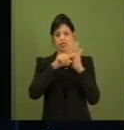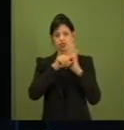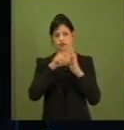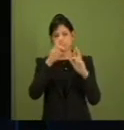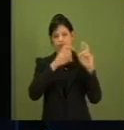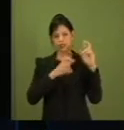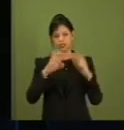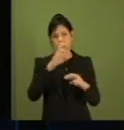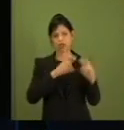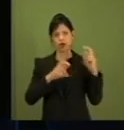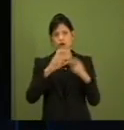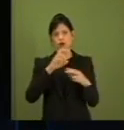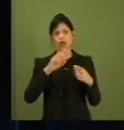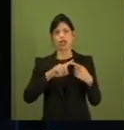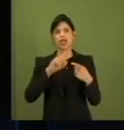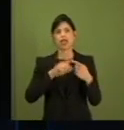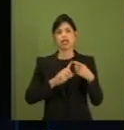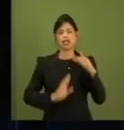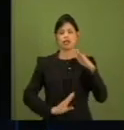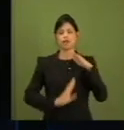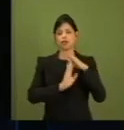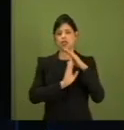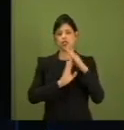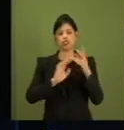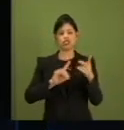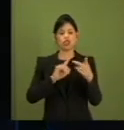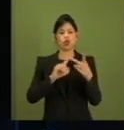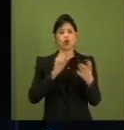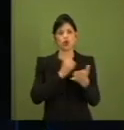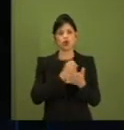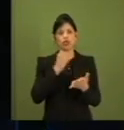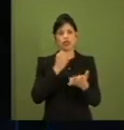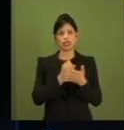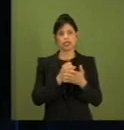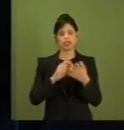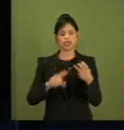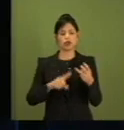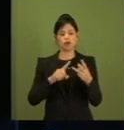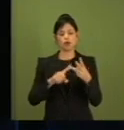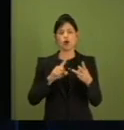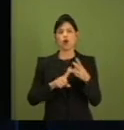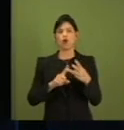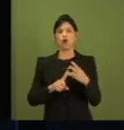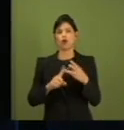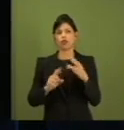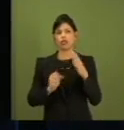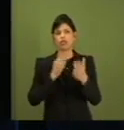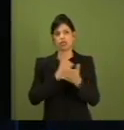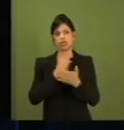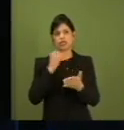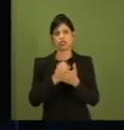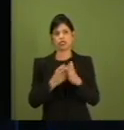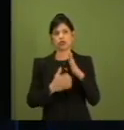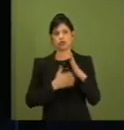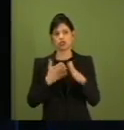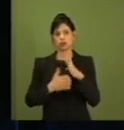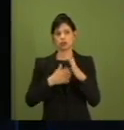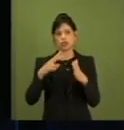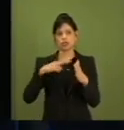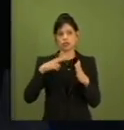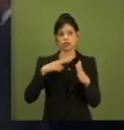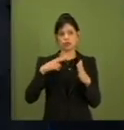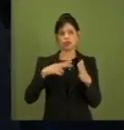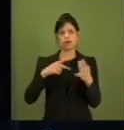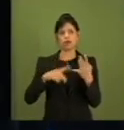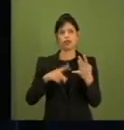créditos, concessão de garantias, contratação entre entes da federação e recebimento de